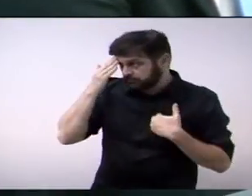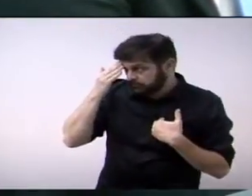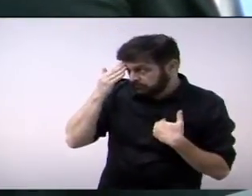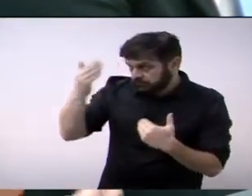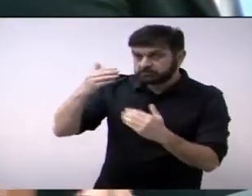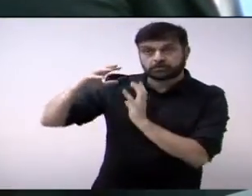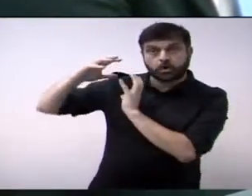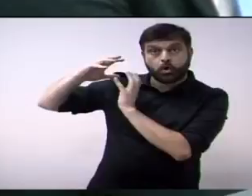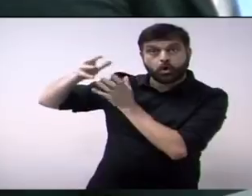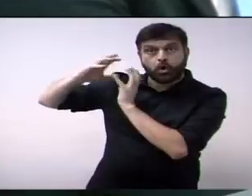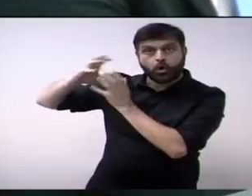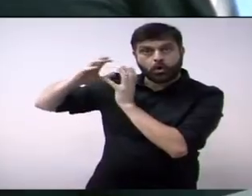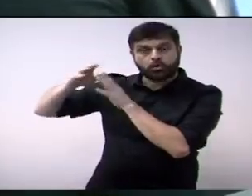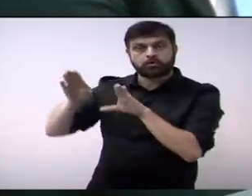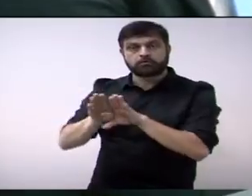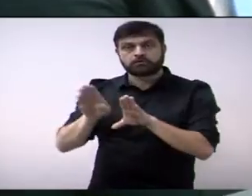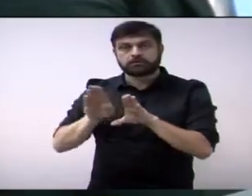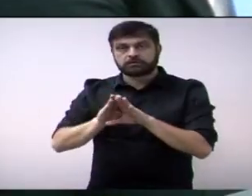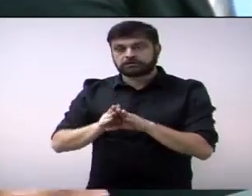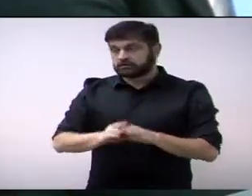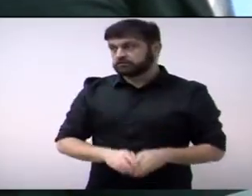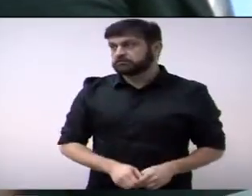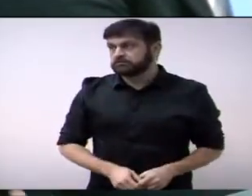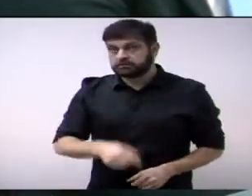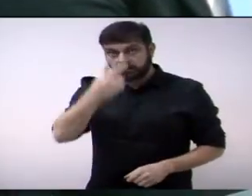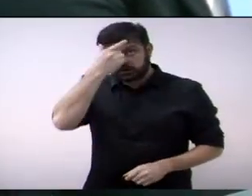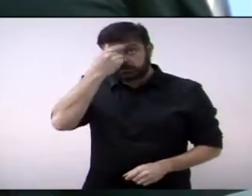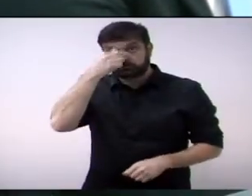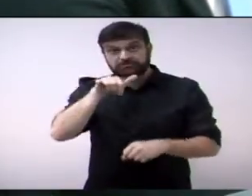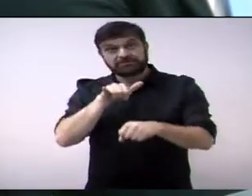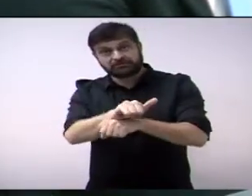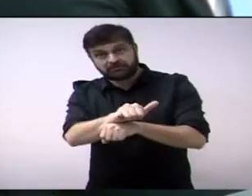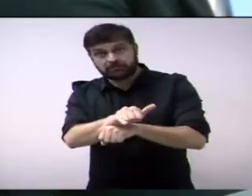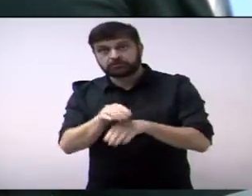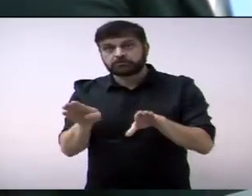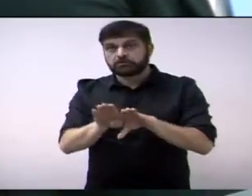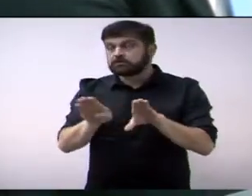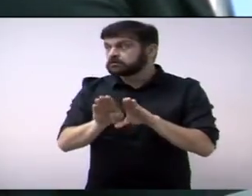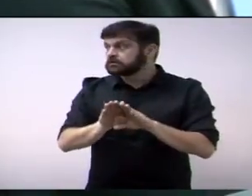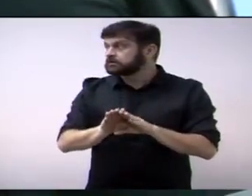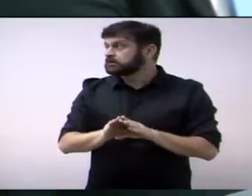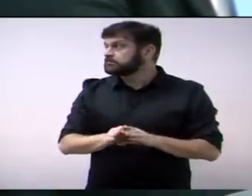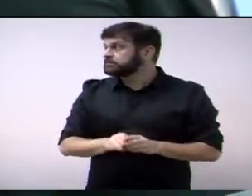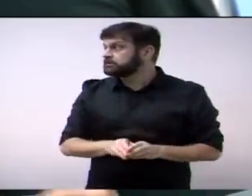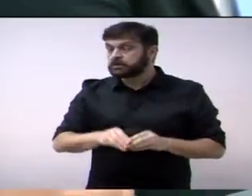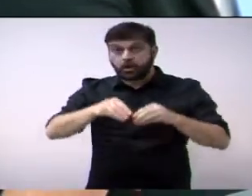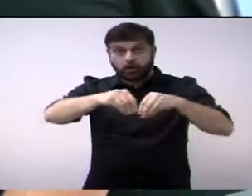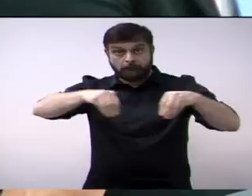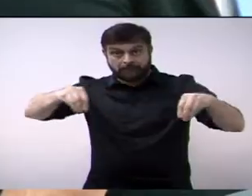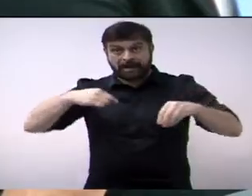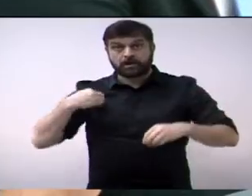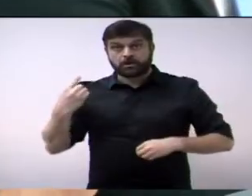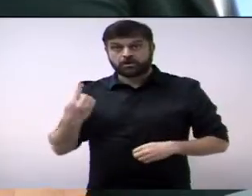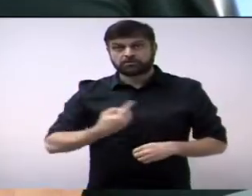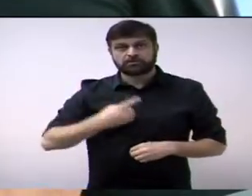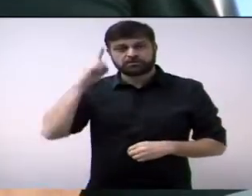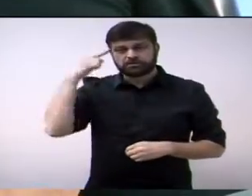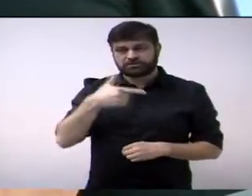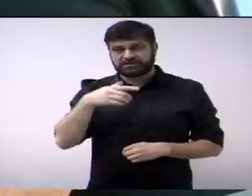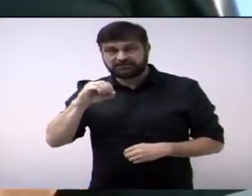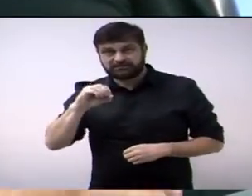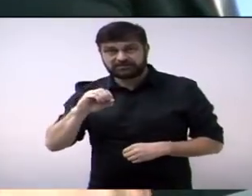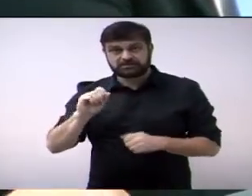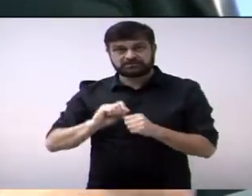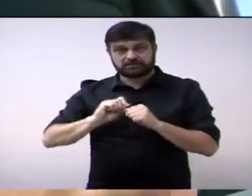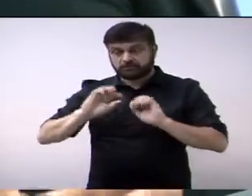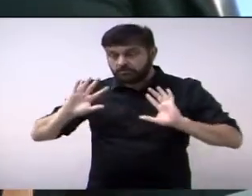Zé Coco, Edilcinho, que não veio hoje, companheiro Danilo, porque no último dia 20 fizemos uma homenagem aqui